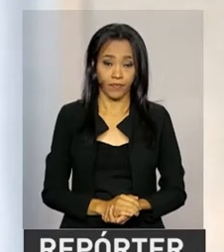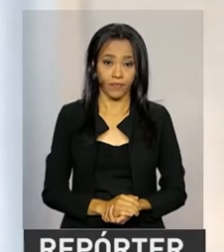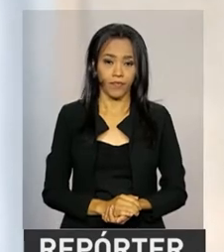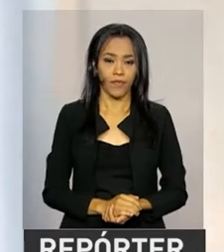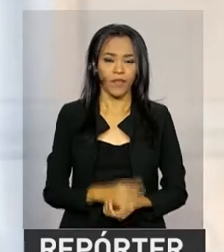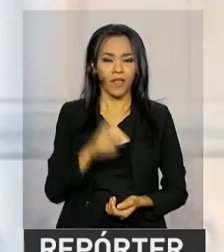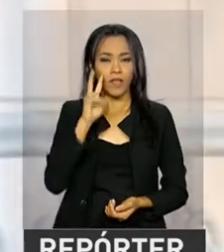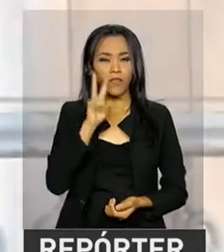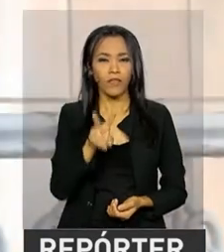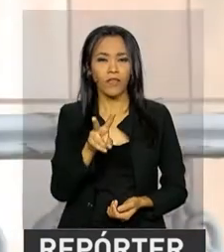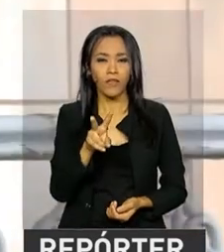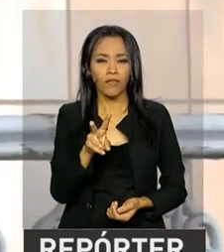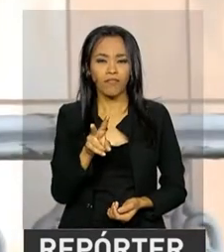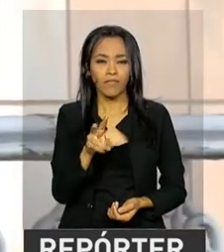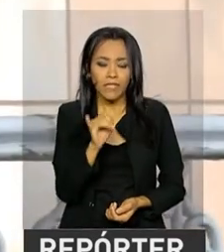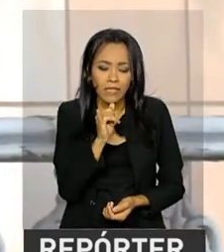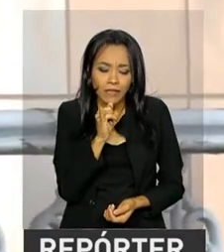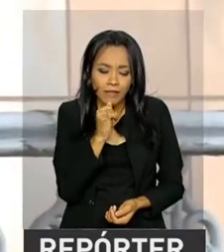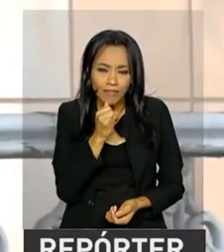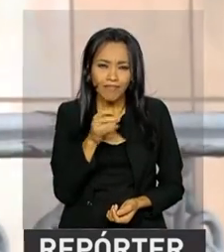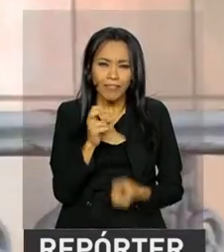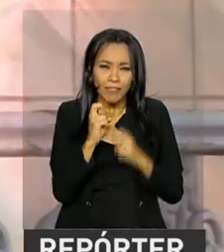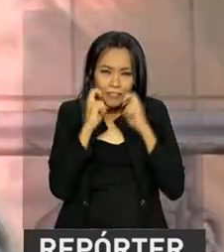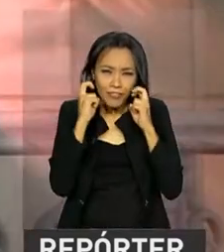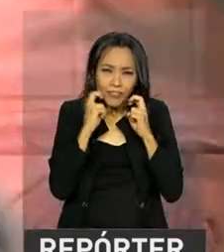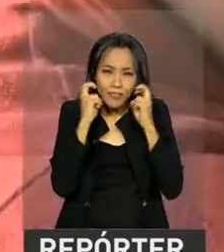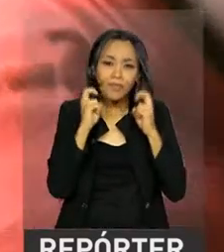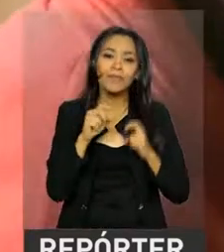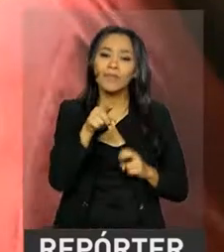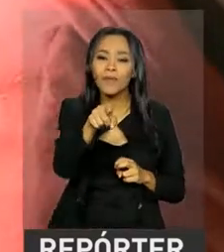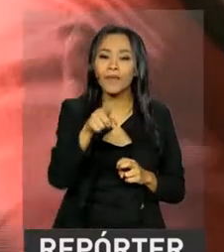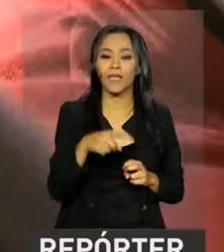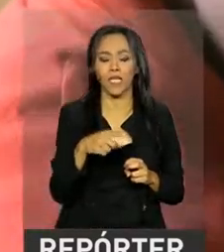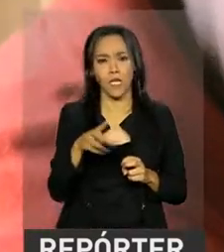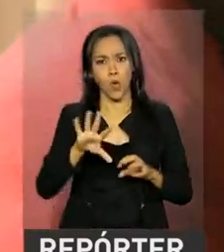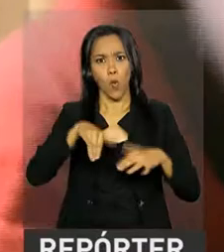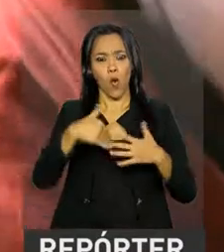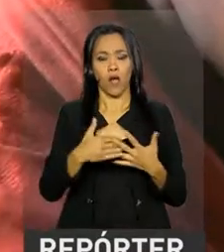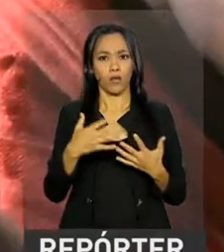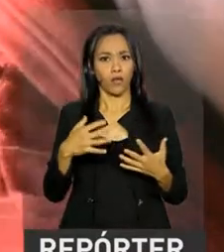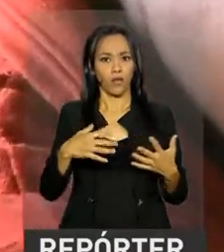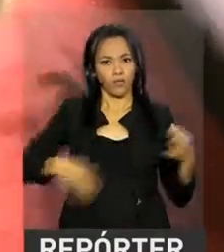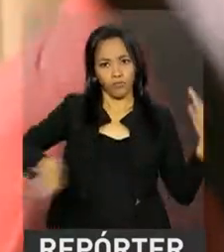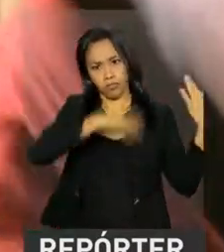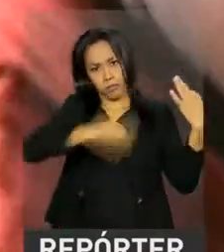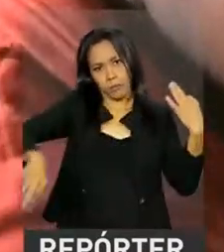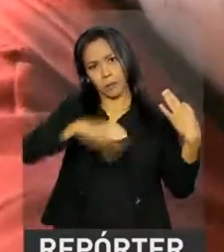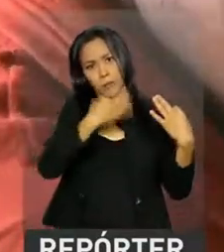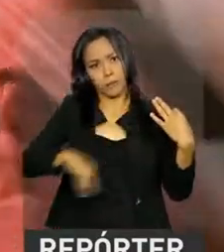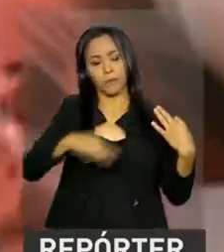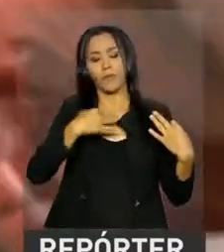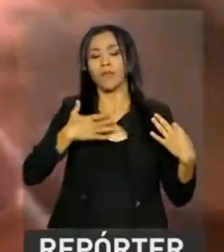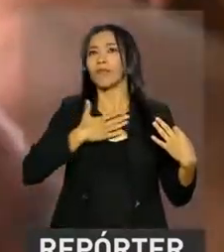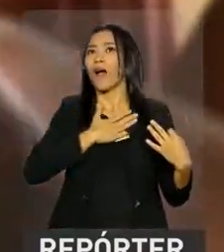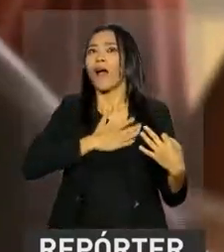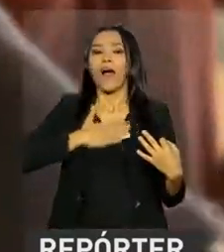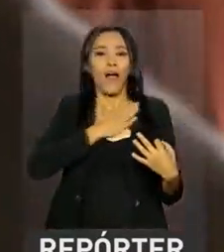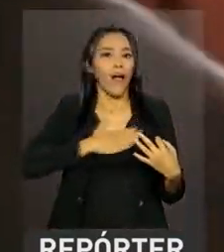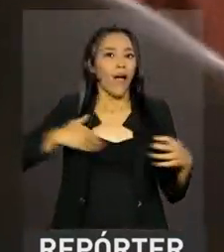Quem olha para o rosto tímido de David nem imagina o quanto ele se transforma quando toca seu instrumento favorito.